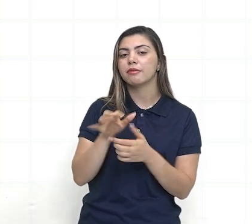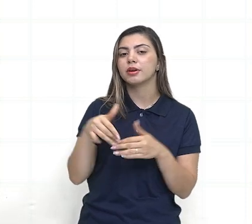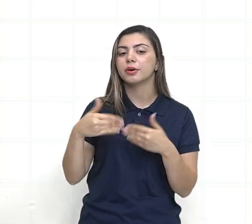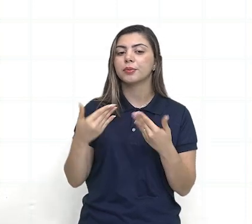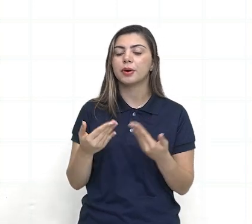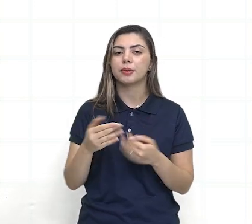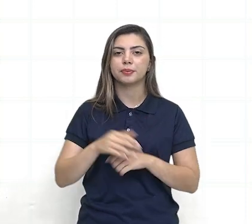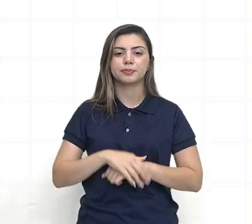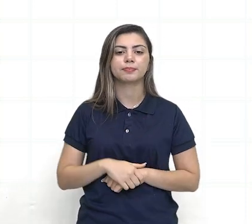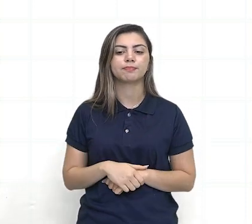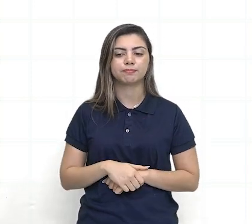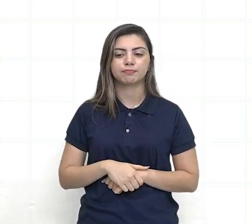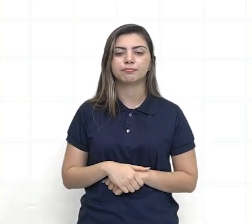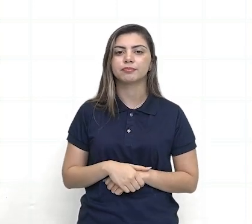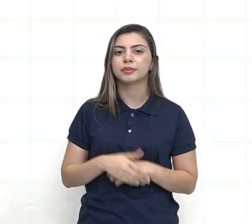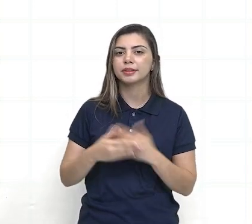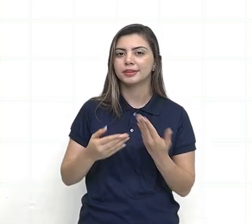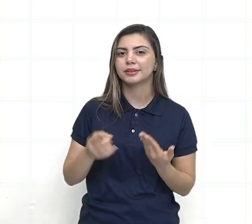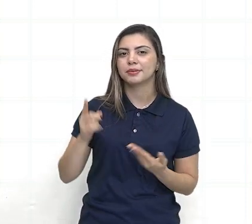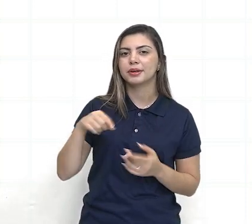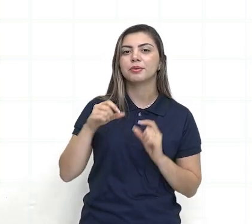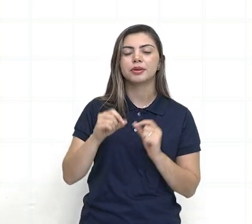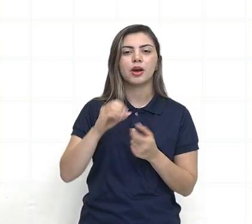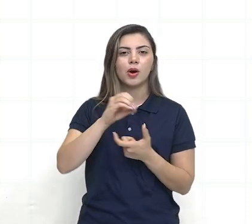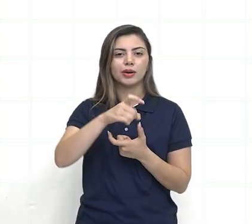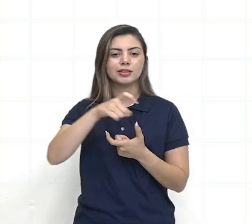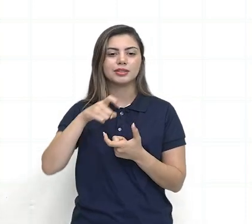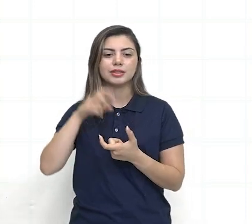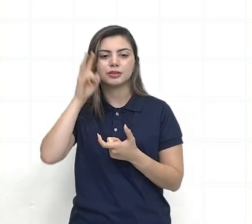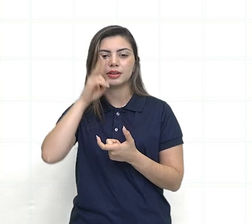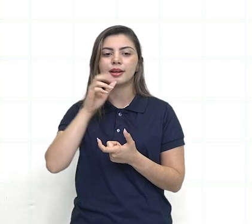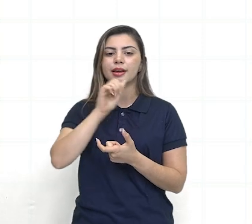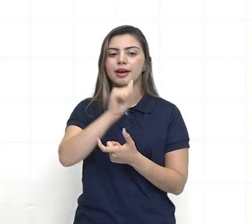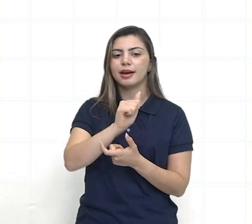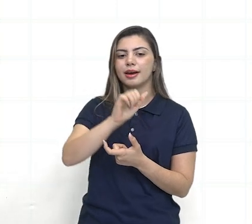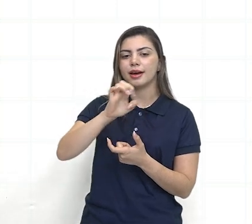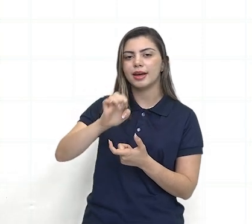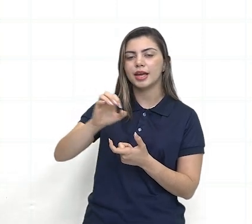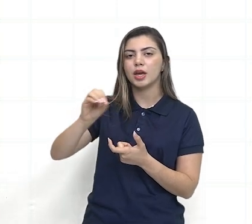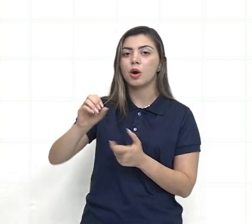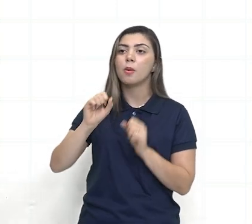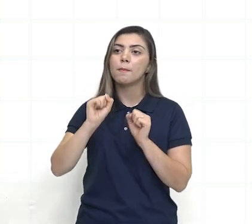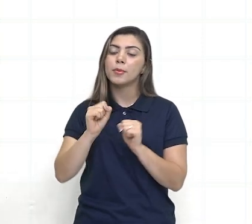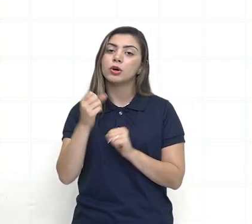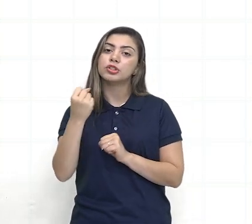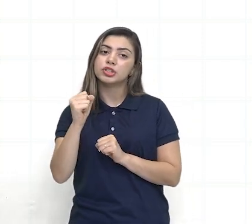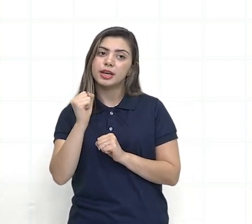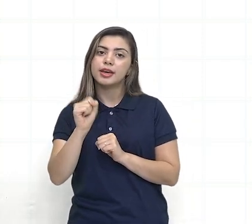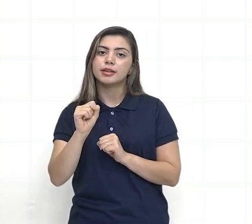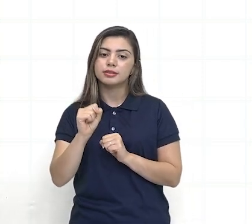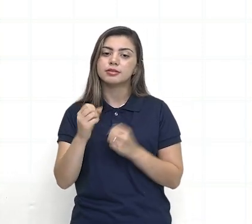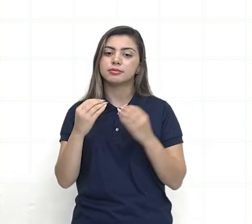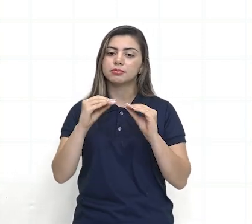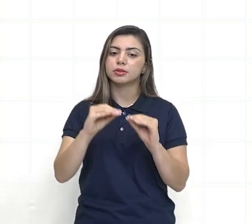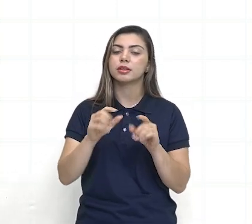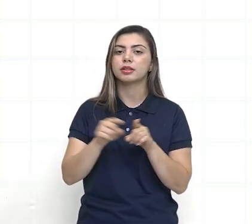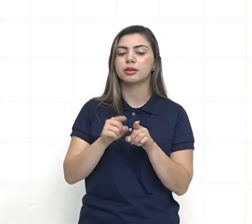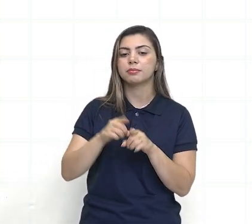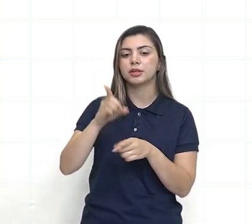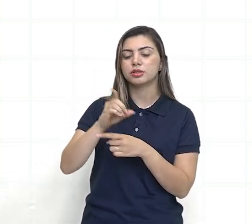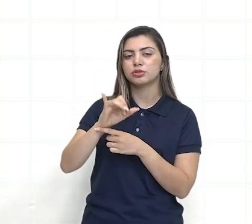aquela terminação das oxítonas, olha. A, E, O, seguidos ou não de S e